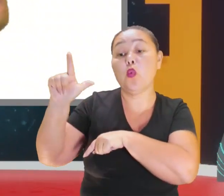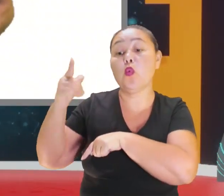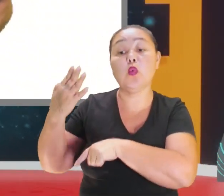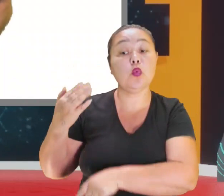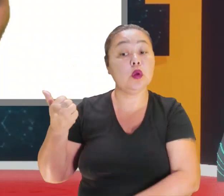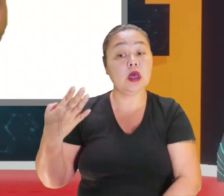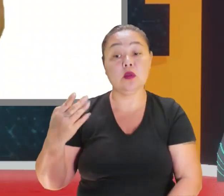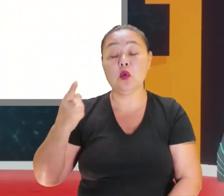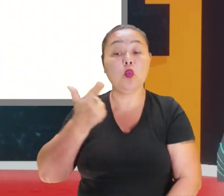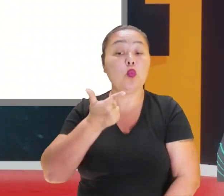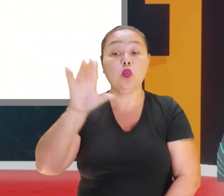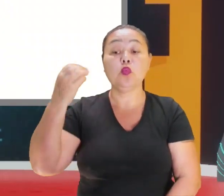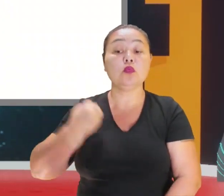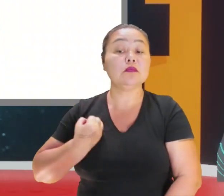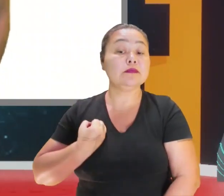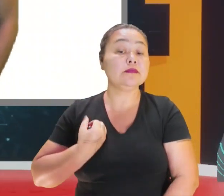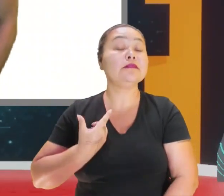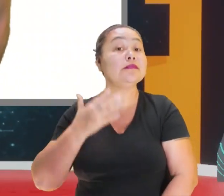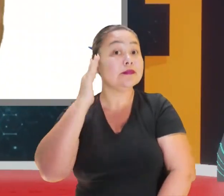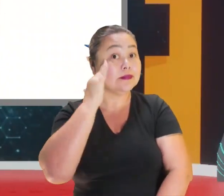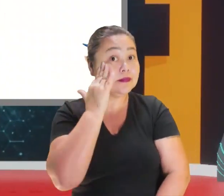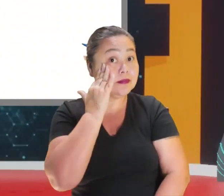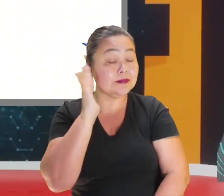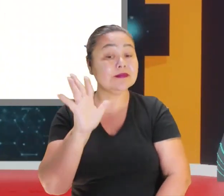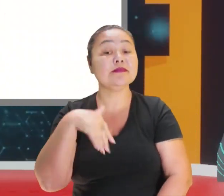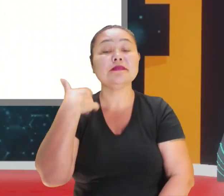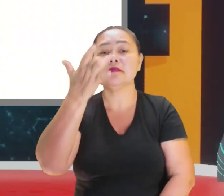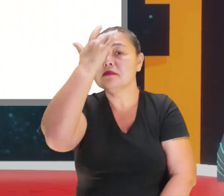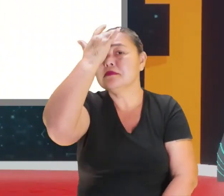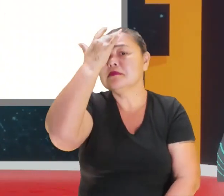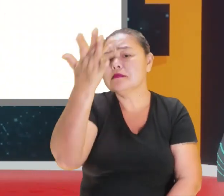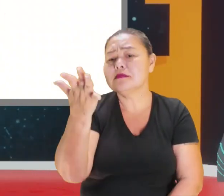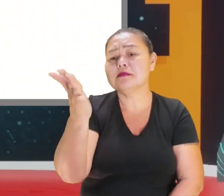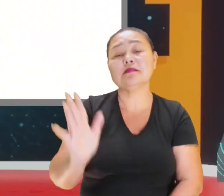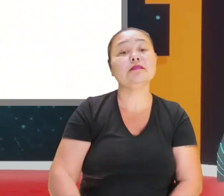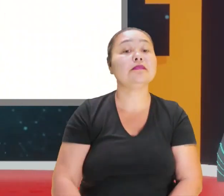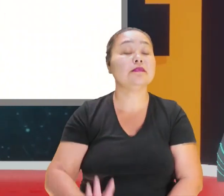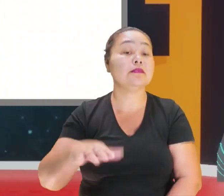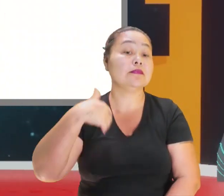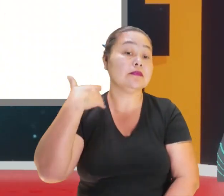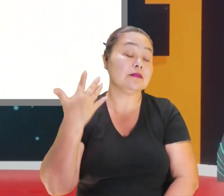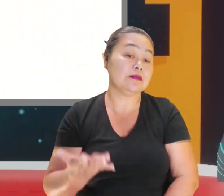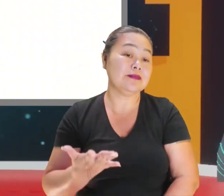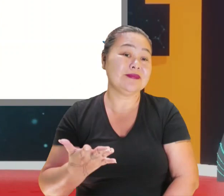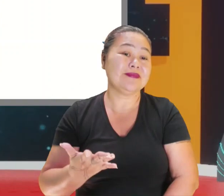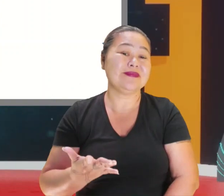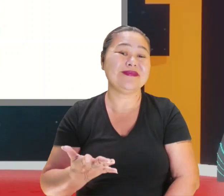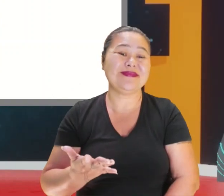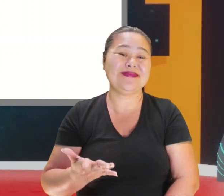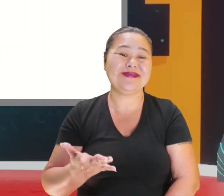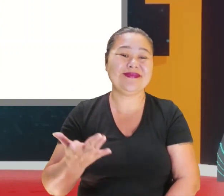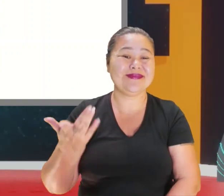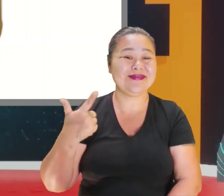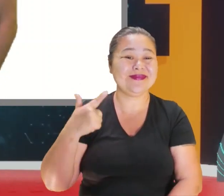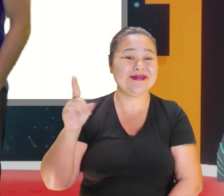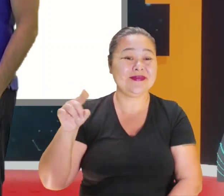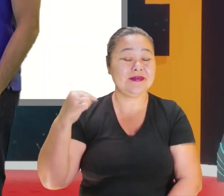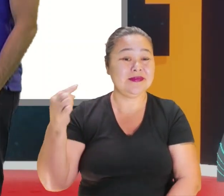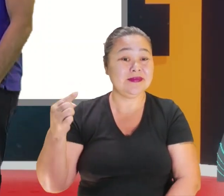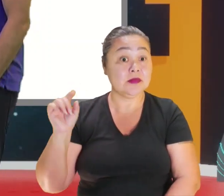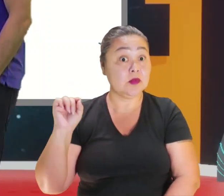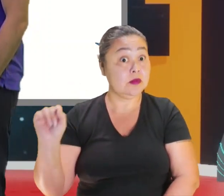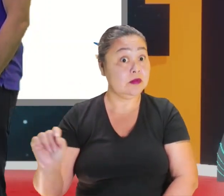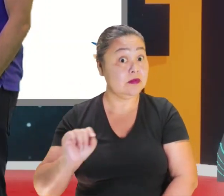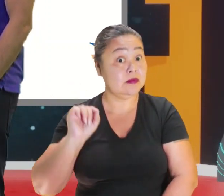outro número. Outro número. Entendi. Entendeu? Fácil, né? Então, com isso, claro, né? Não fica... Aí é o